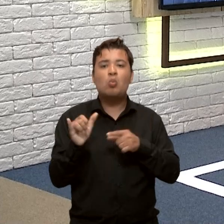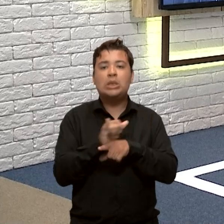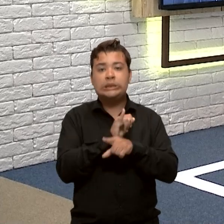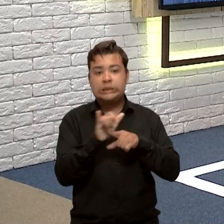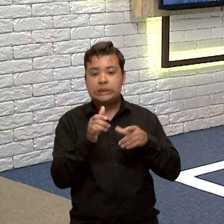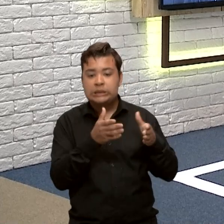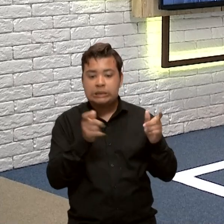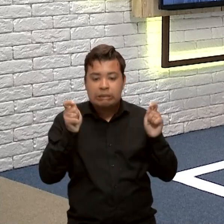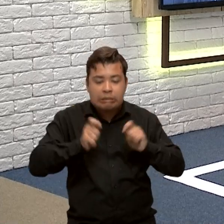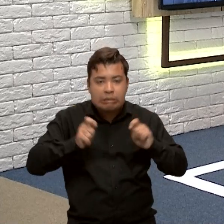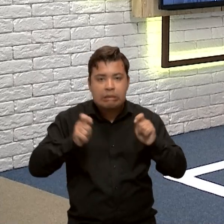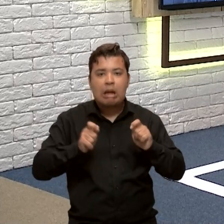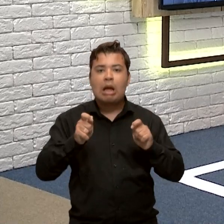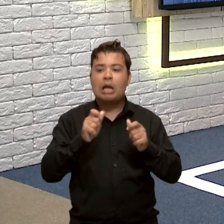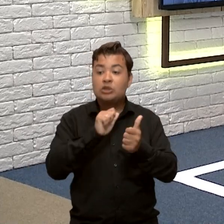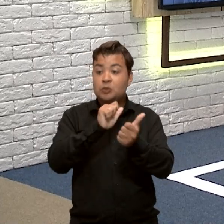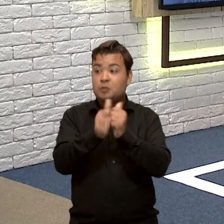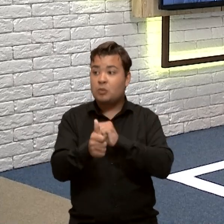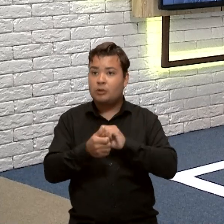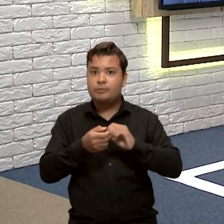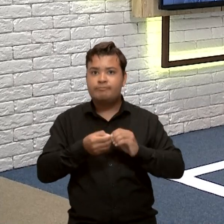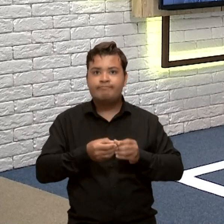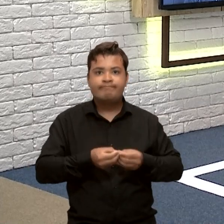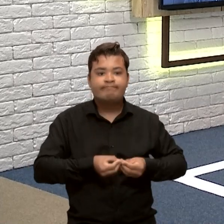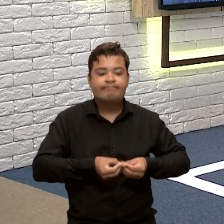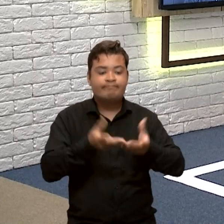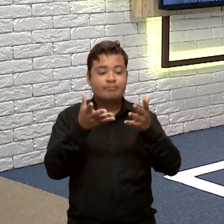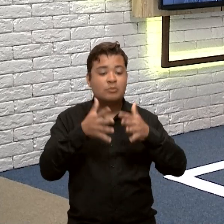democratização, então, né, do esporte?